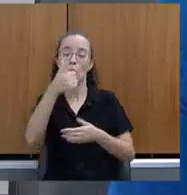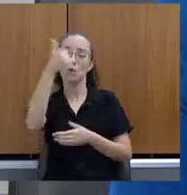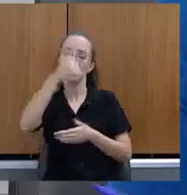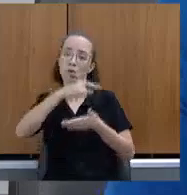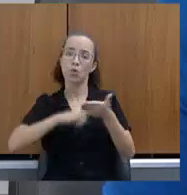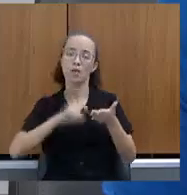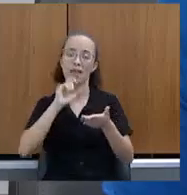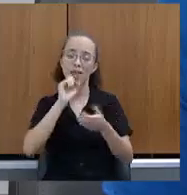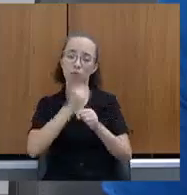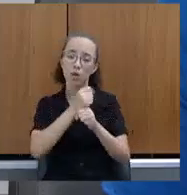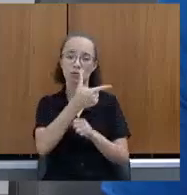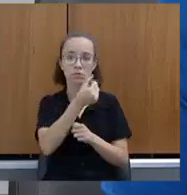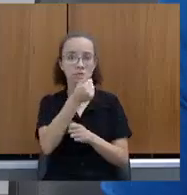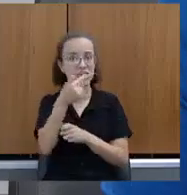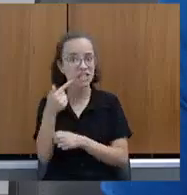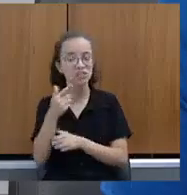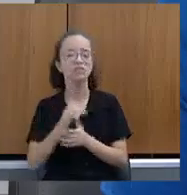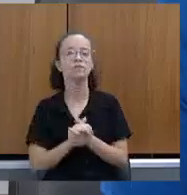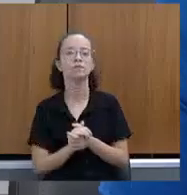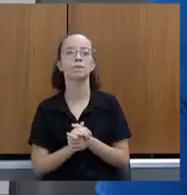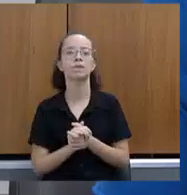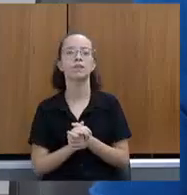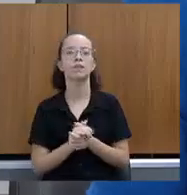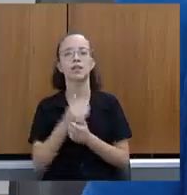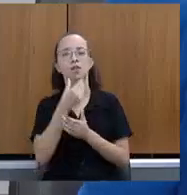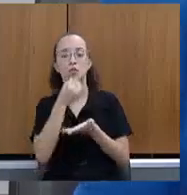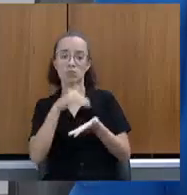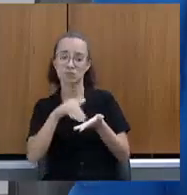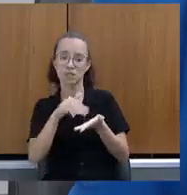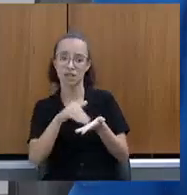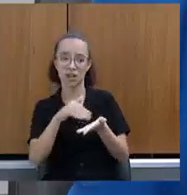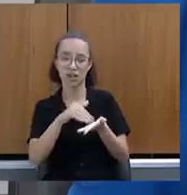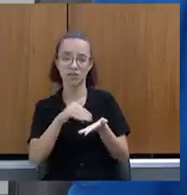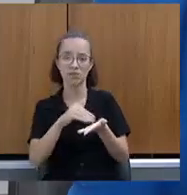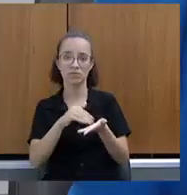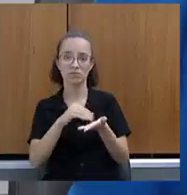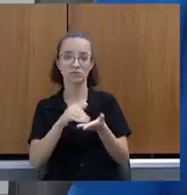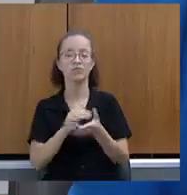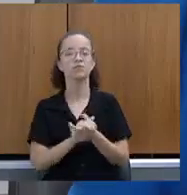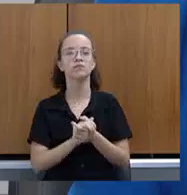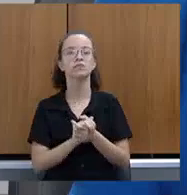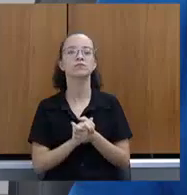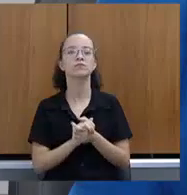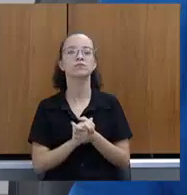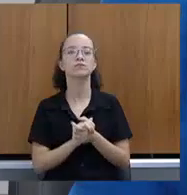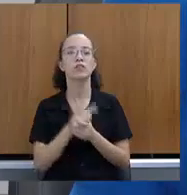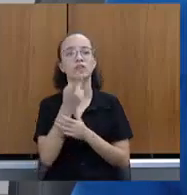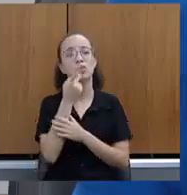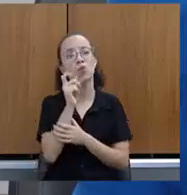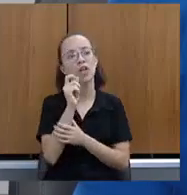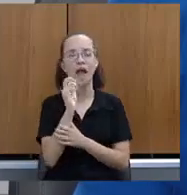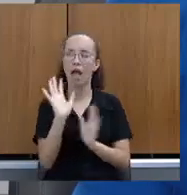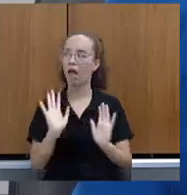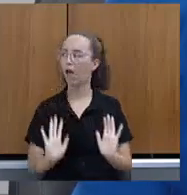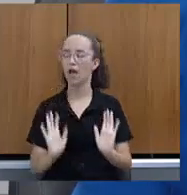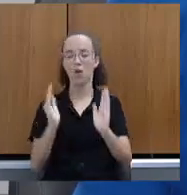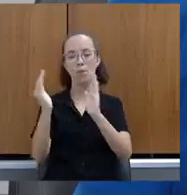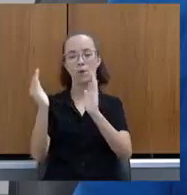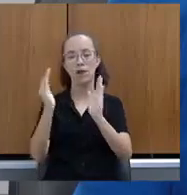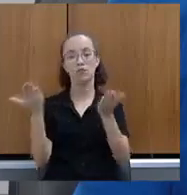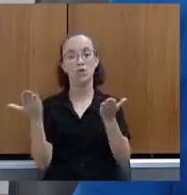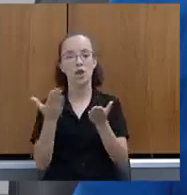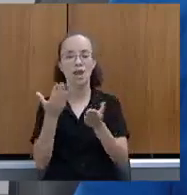E aí o relato do secretário trazendo aí né a mediação do TJ é que o prazo agora 2024